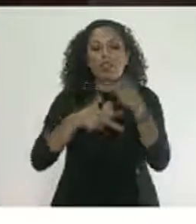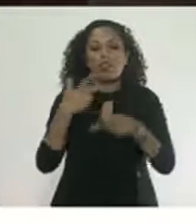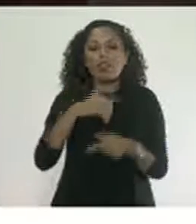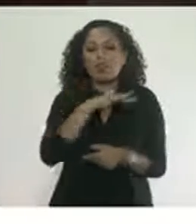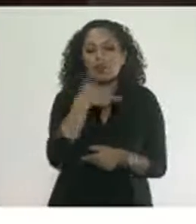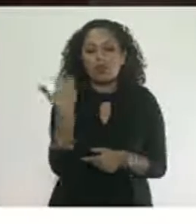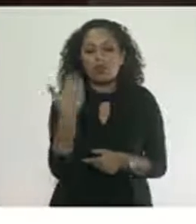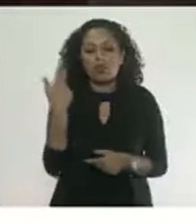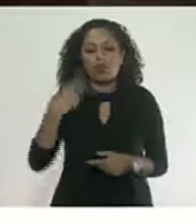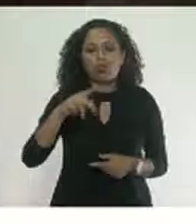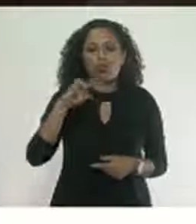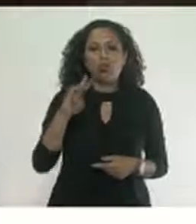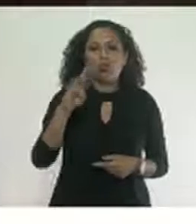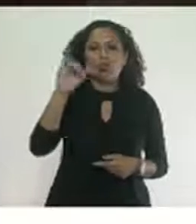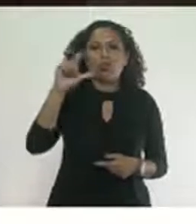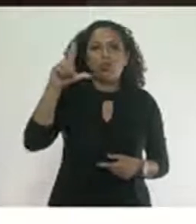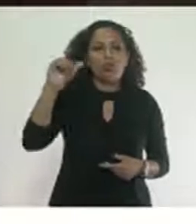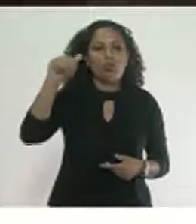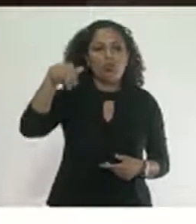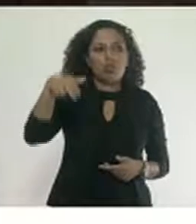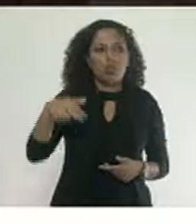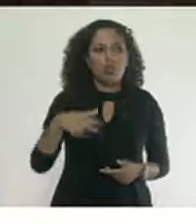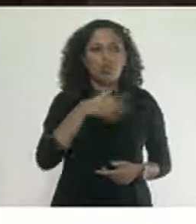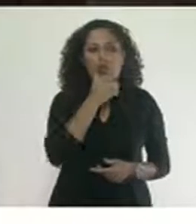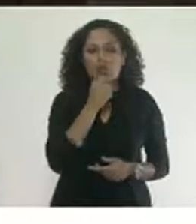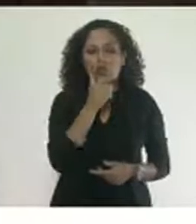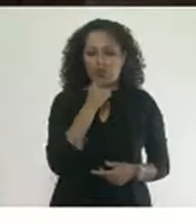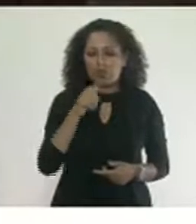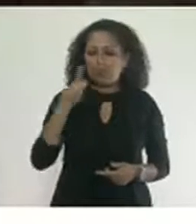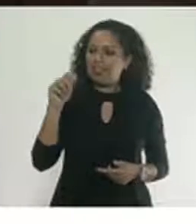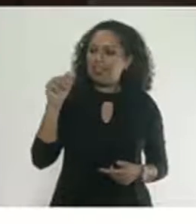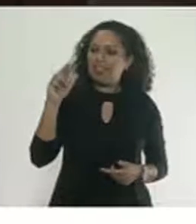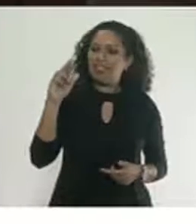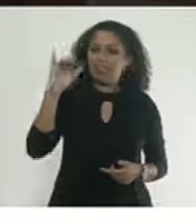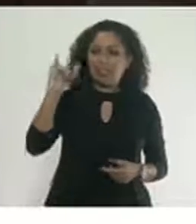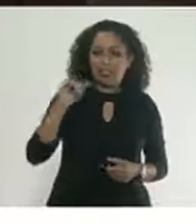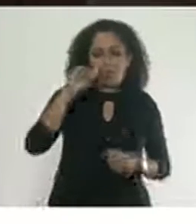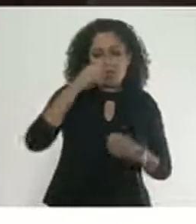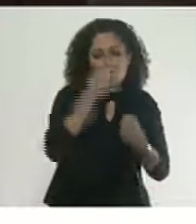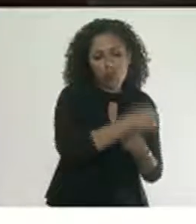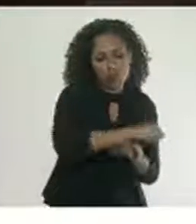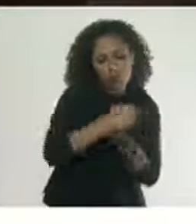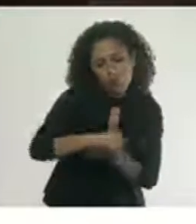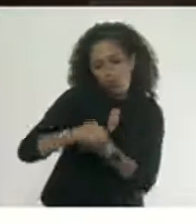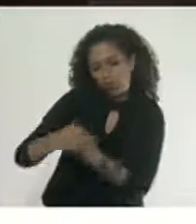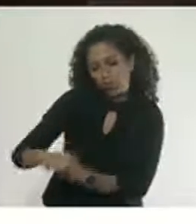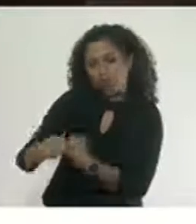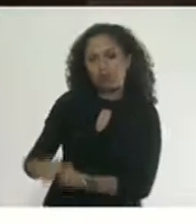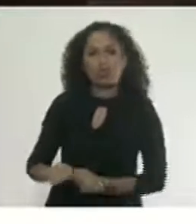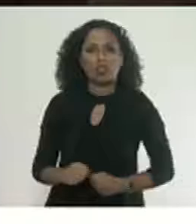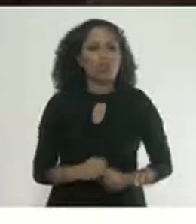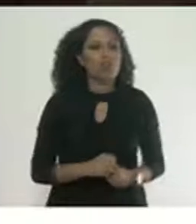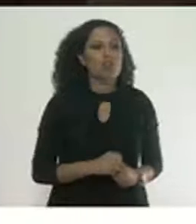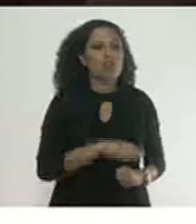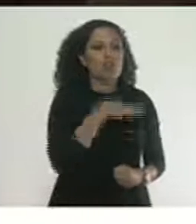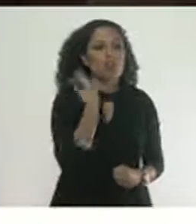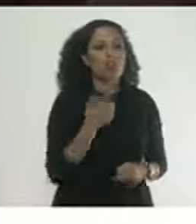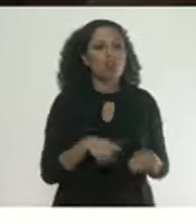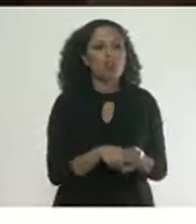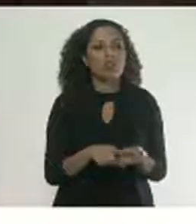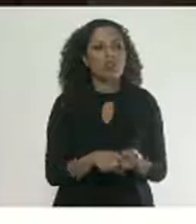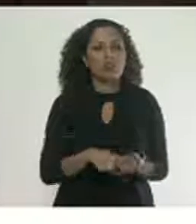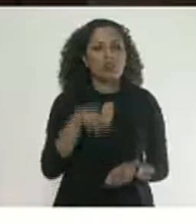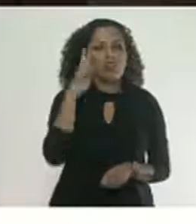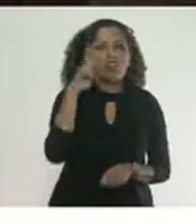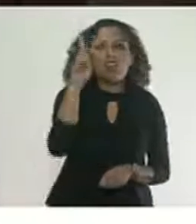William Mendonça Santos, gari comunitário, no Vidigal, esse fim de semana também. Olhar